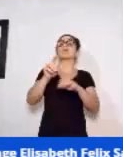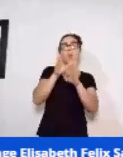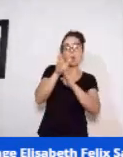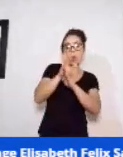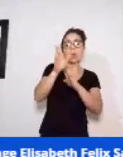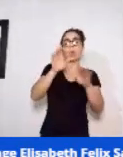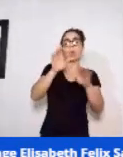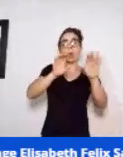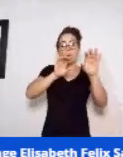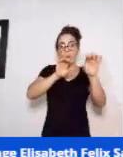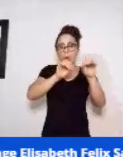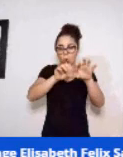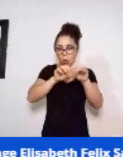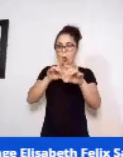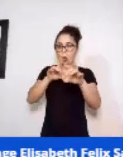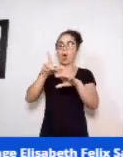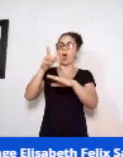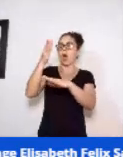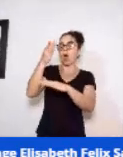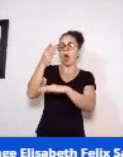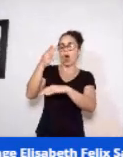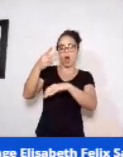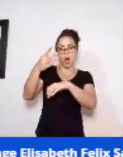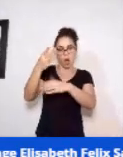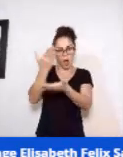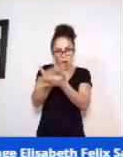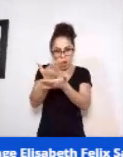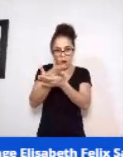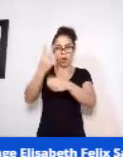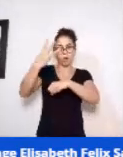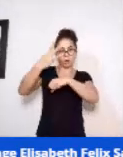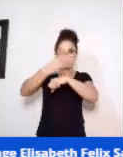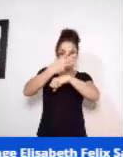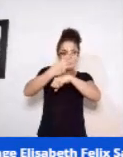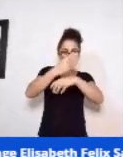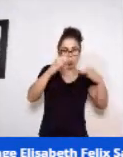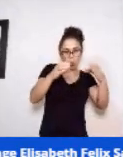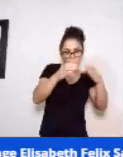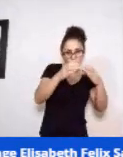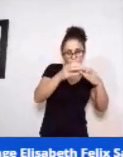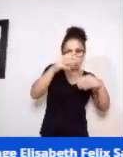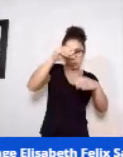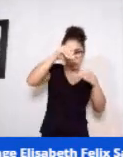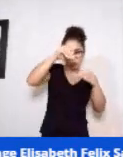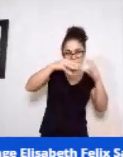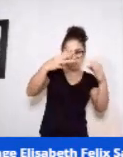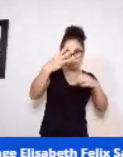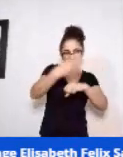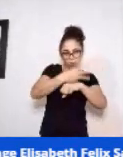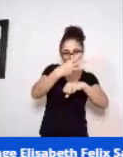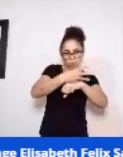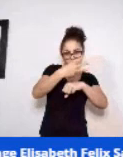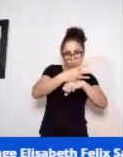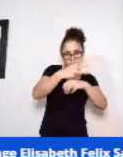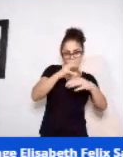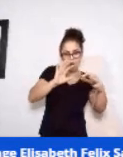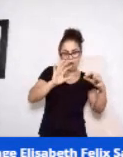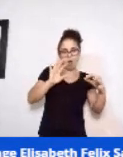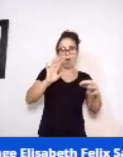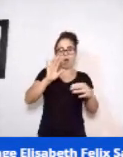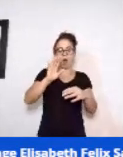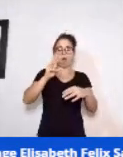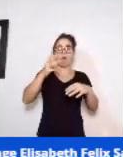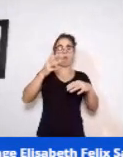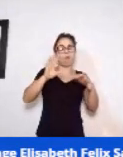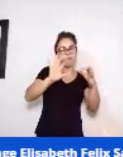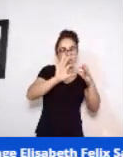modo que o aluno pudesse manter o vínculo efetivo com o professor, vínculo afetivo, perdão, com o professor, de modo